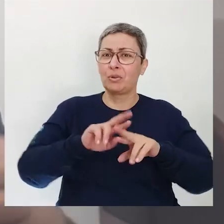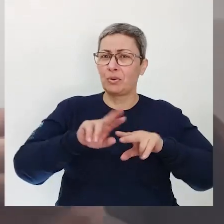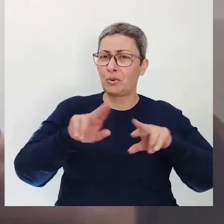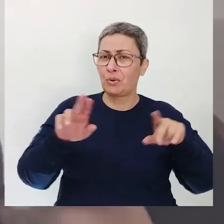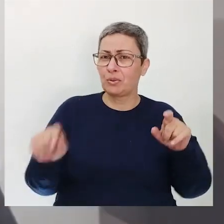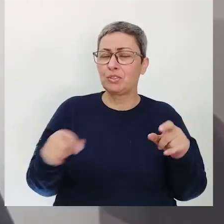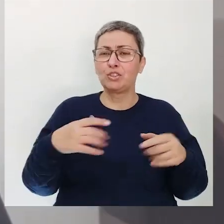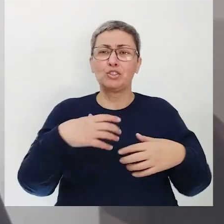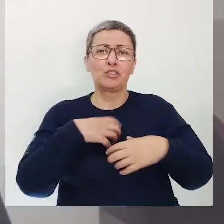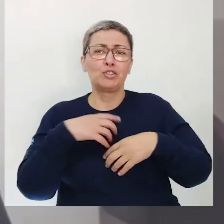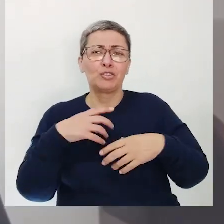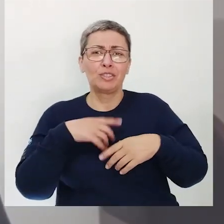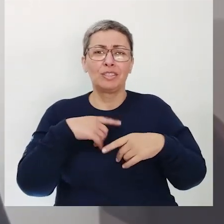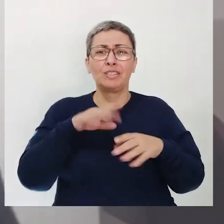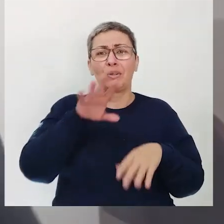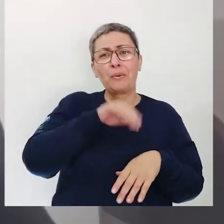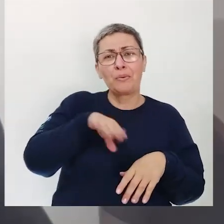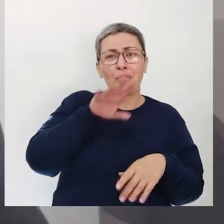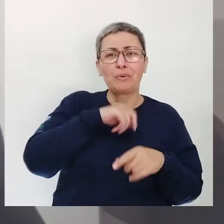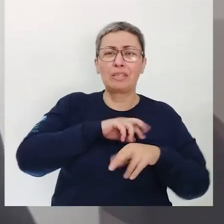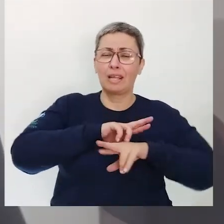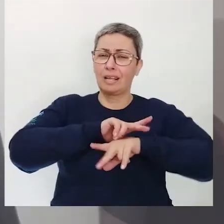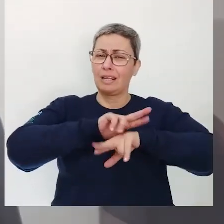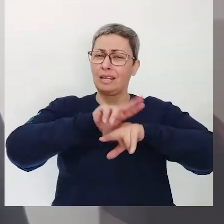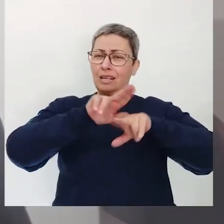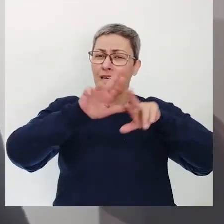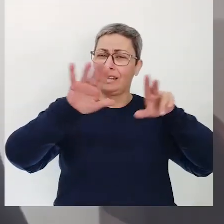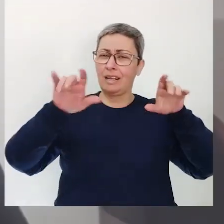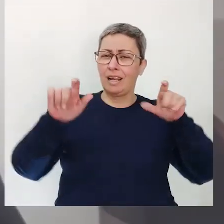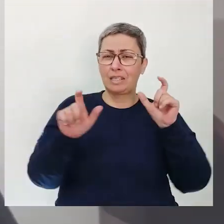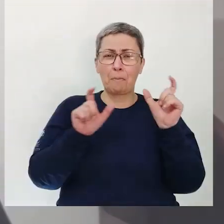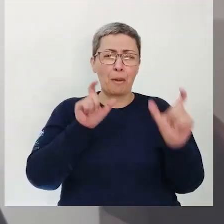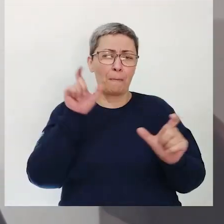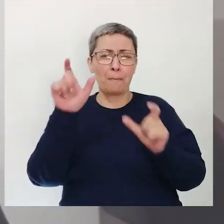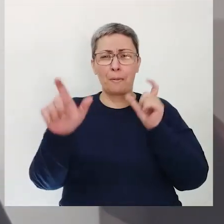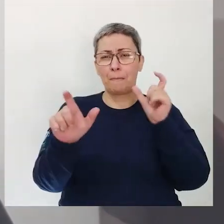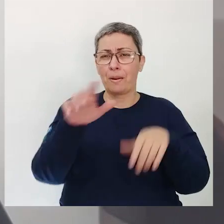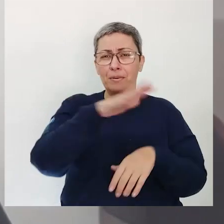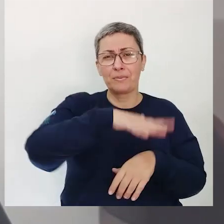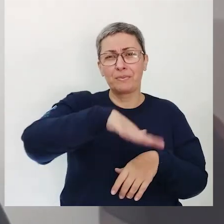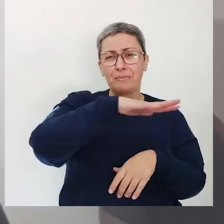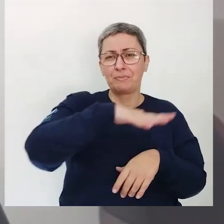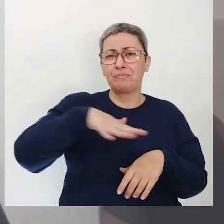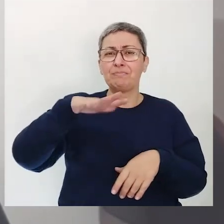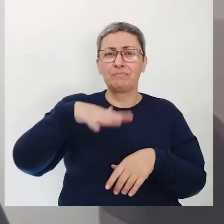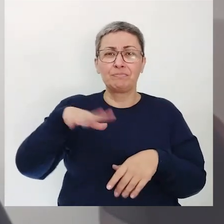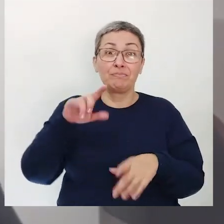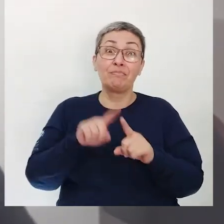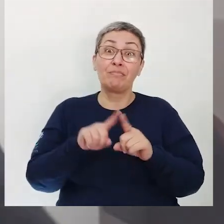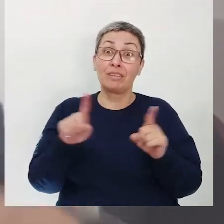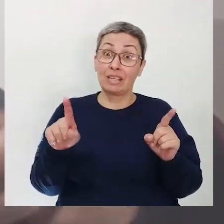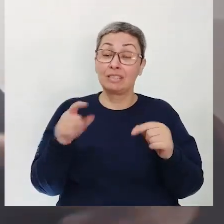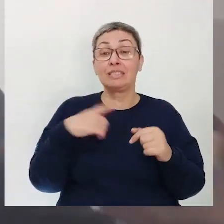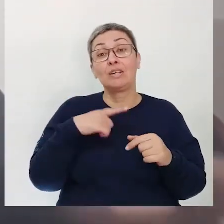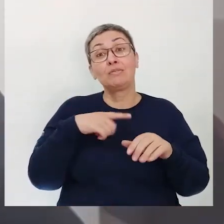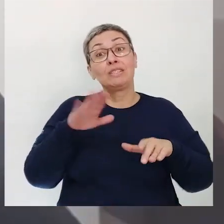muitos sotaques, né? Diversas expressões regionais.